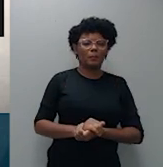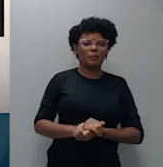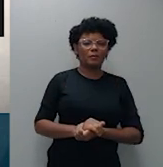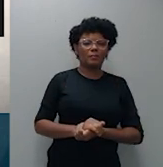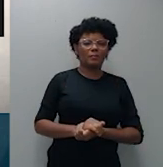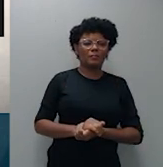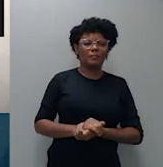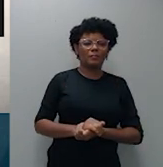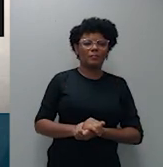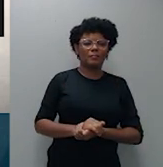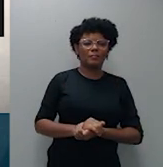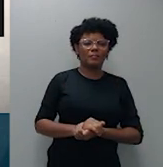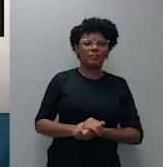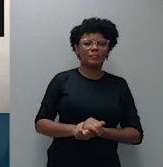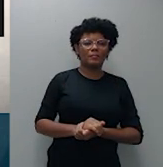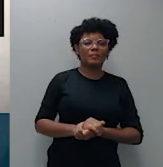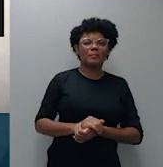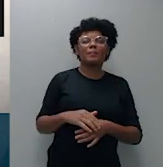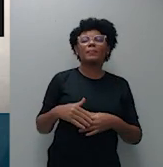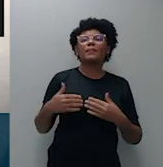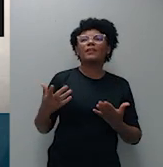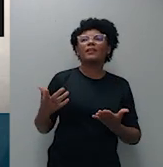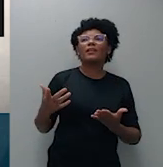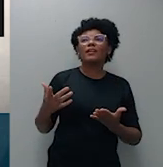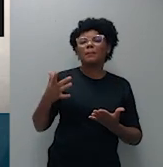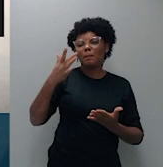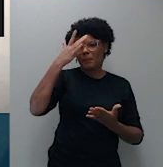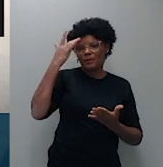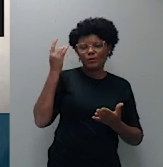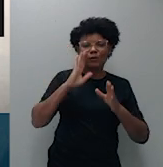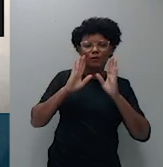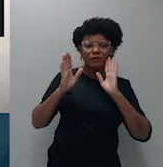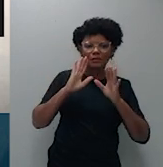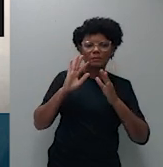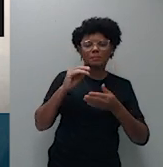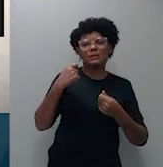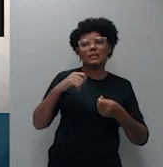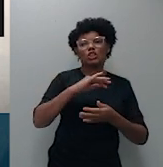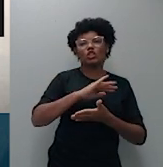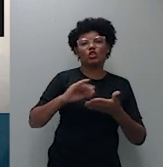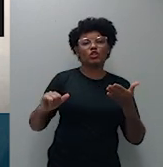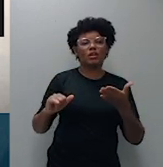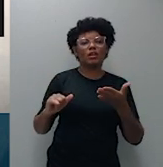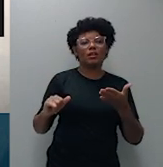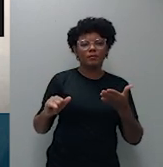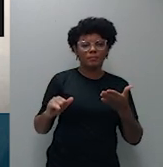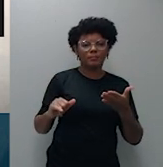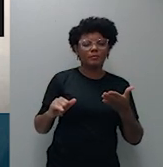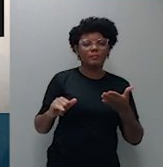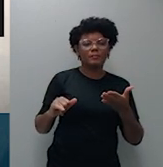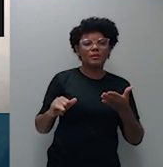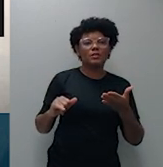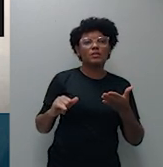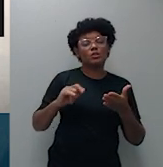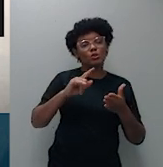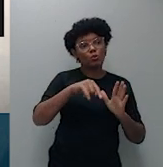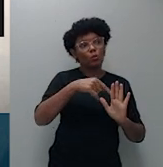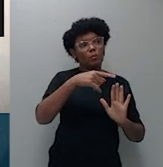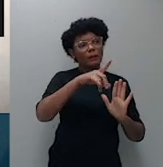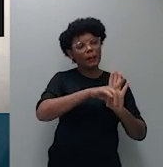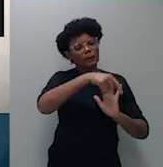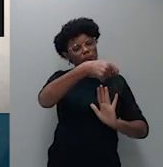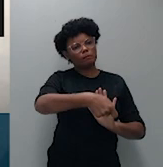ciente da publicações ofensivas o professor da rede social deve retirar circulação sob pena de ser responsabilizado em processo